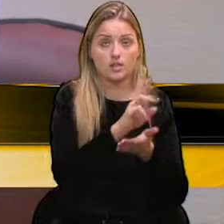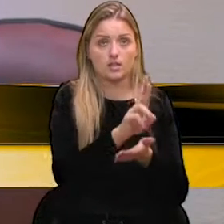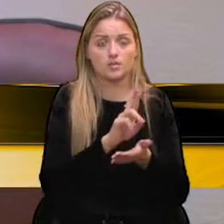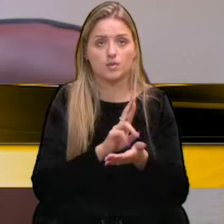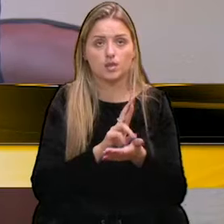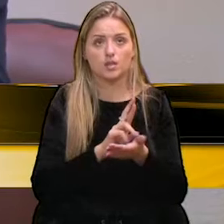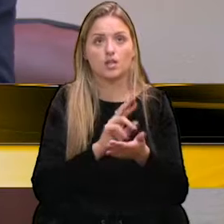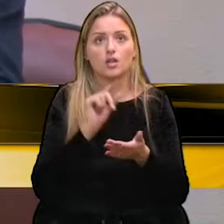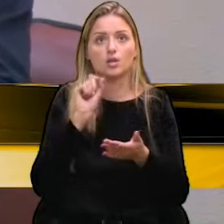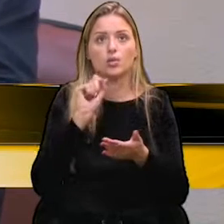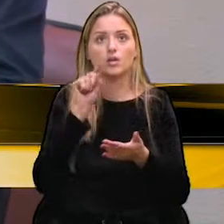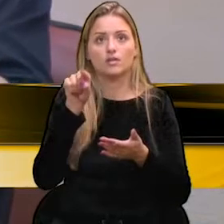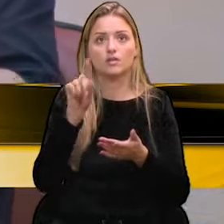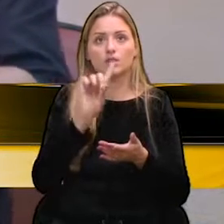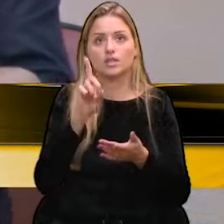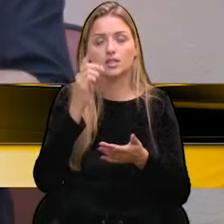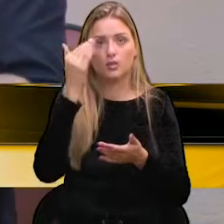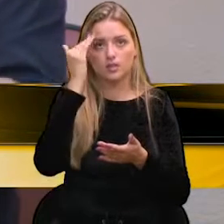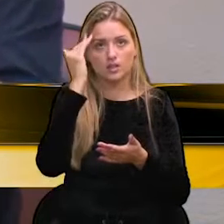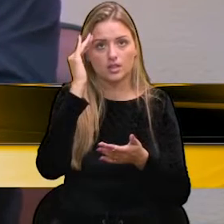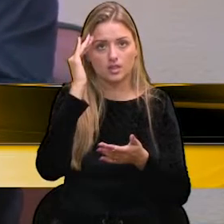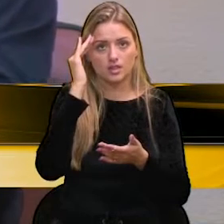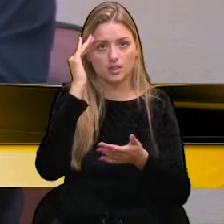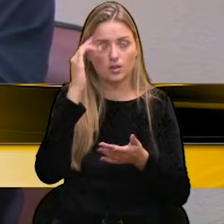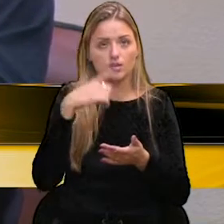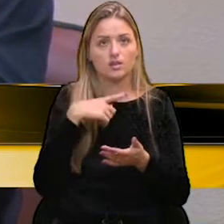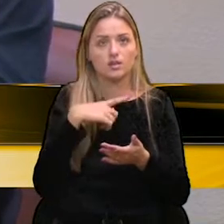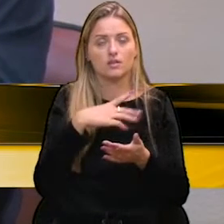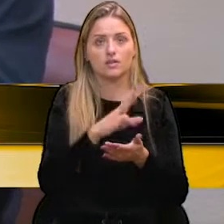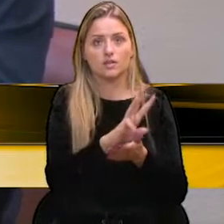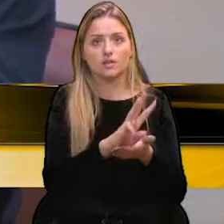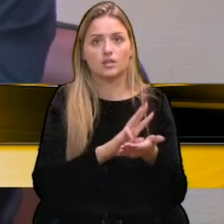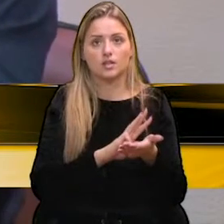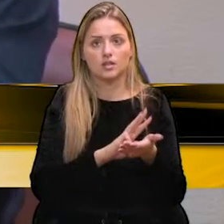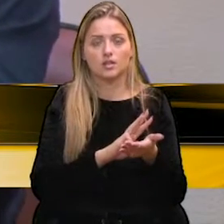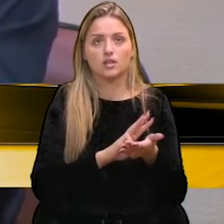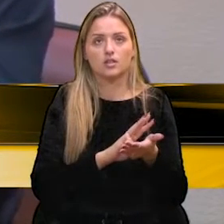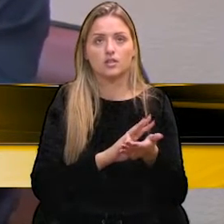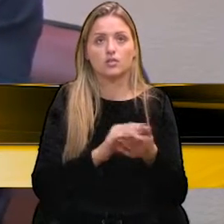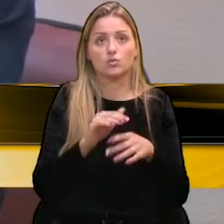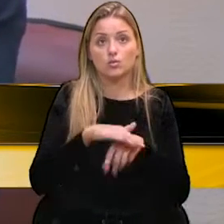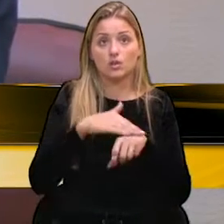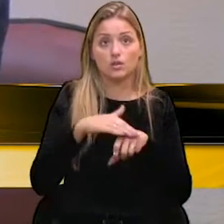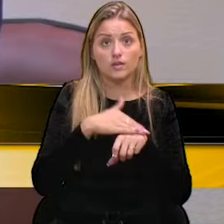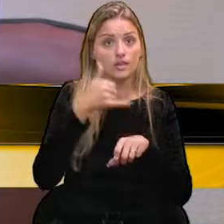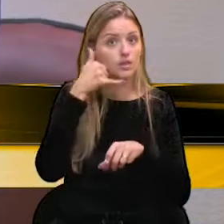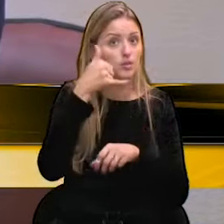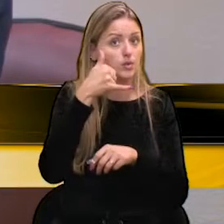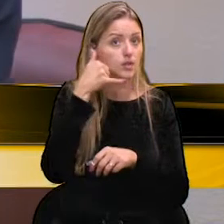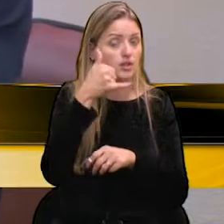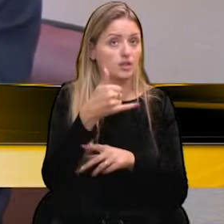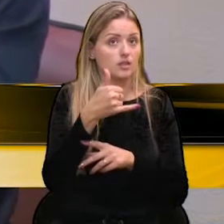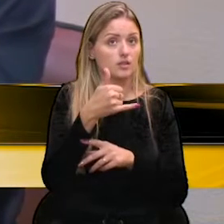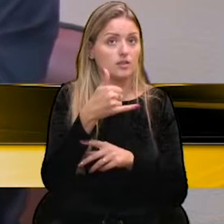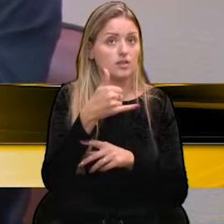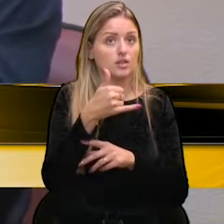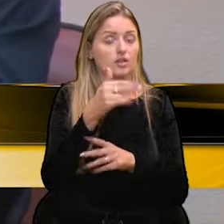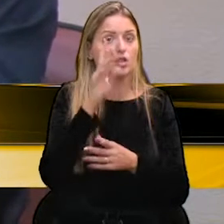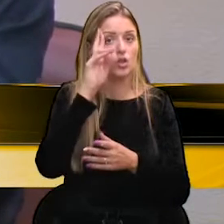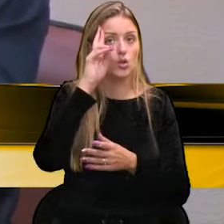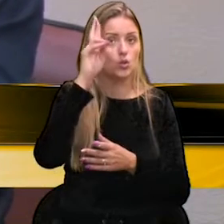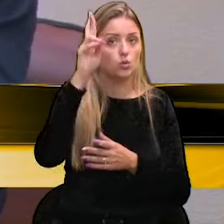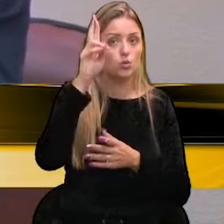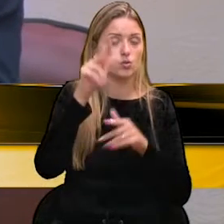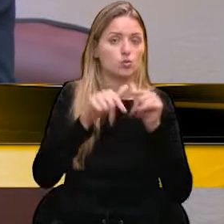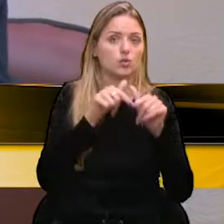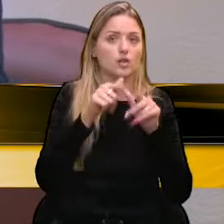onde foi que o senhor não entendeu. Essa foi a resposta dada ao meu assessor Felipe Padilha. Uma parte, vereador. E numa conversa por telefone, o chefe de gabinete, de